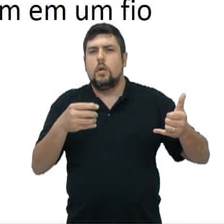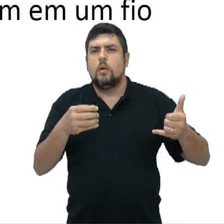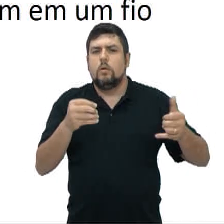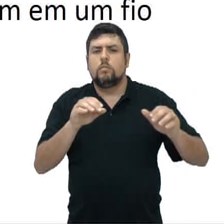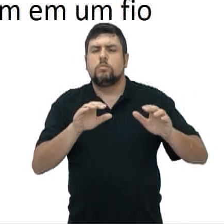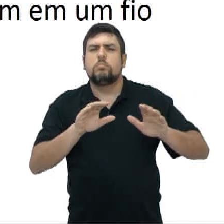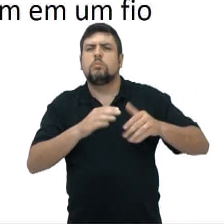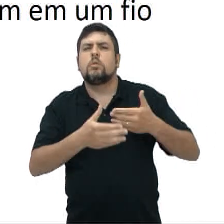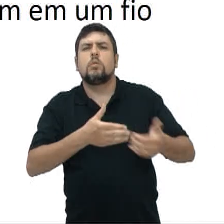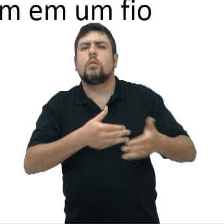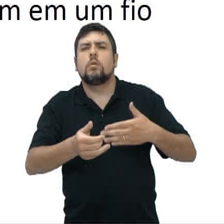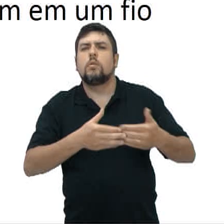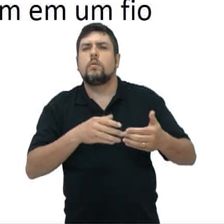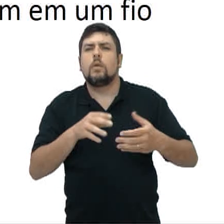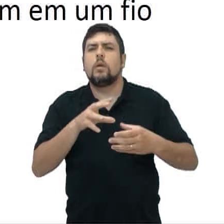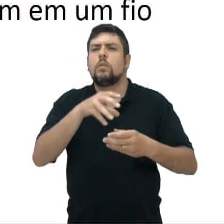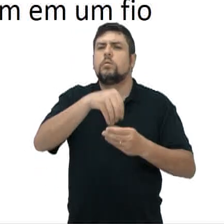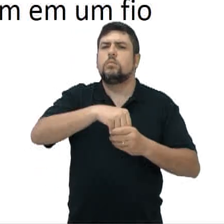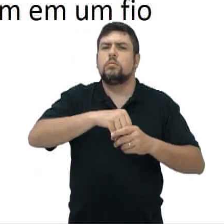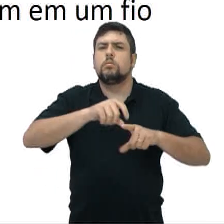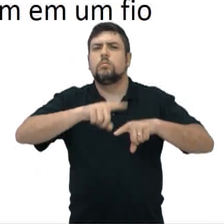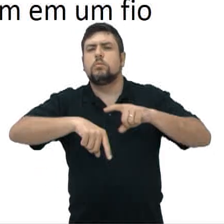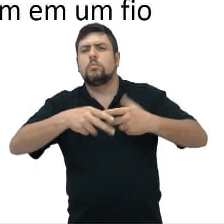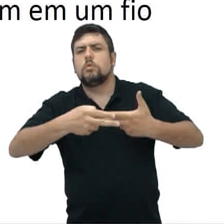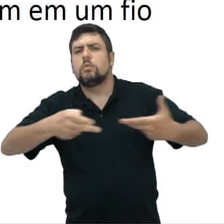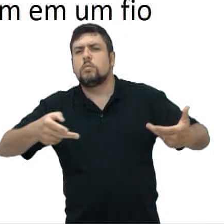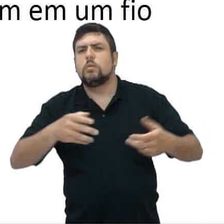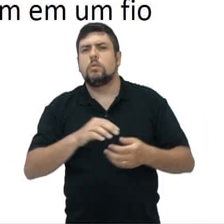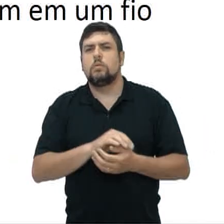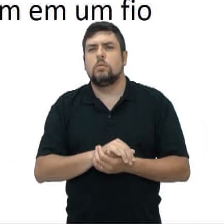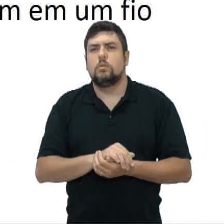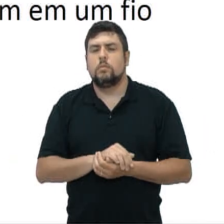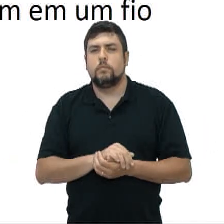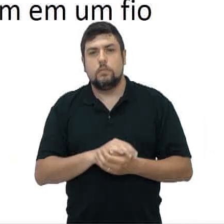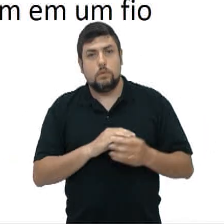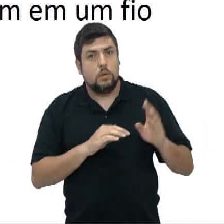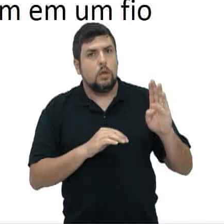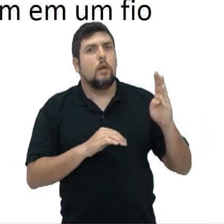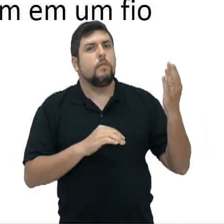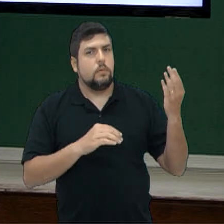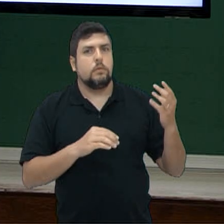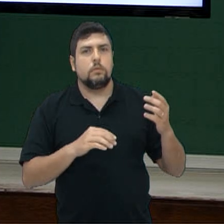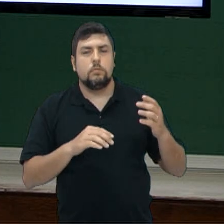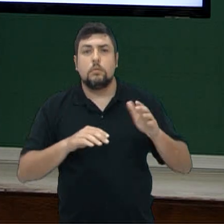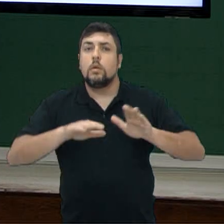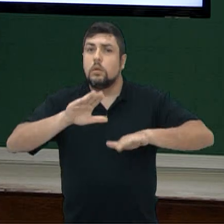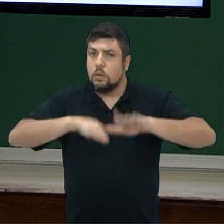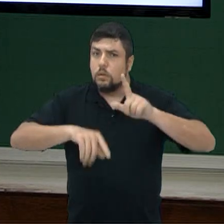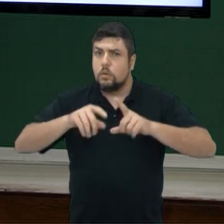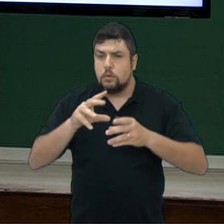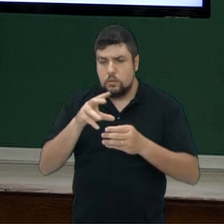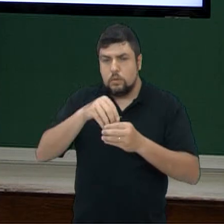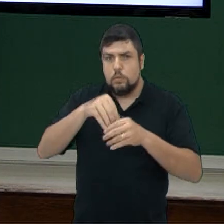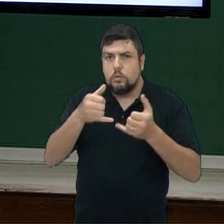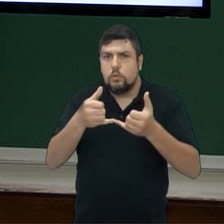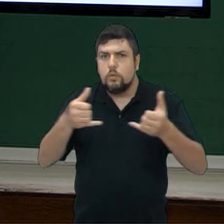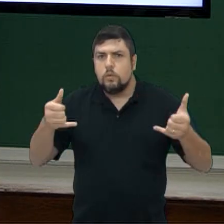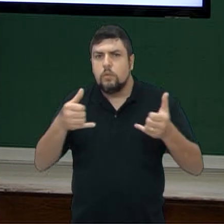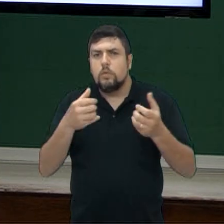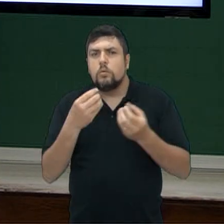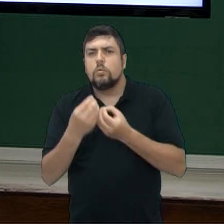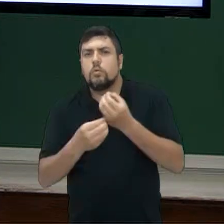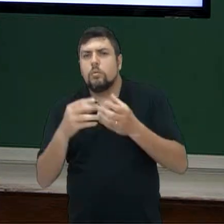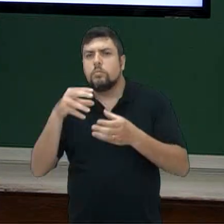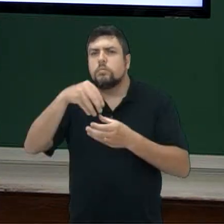físicas e químicas do mesmo. Então essa alternativa é falsa, porque depende, né? Uma delas é a resistividade